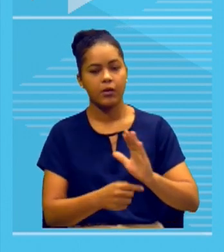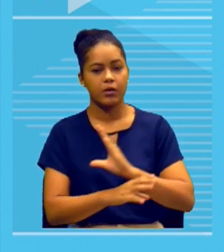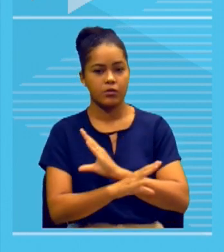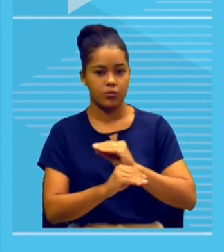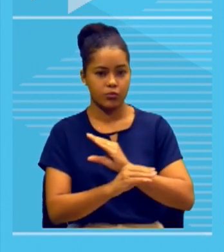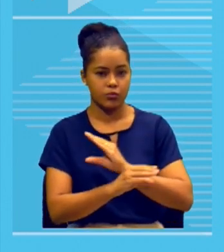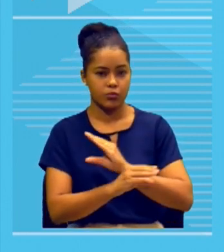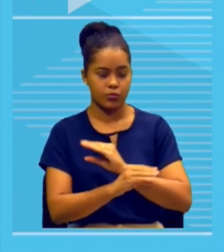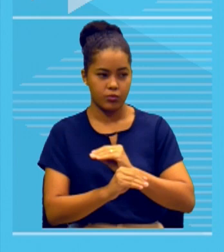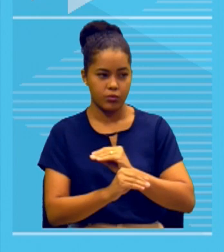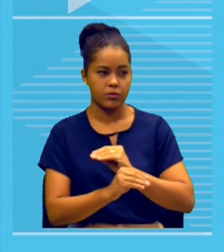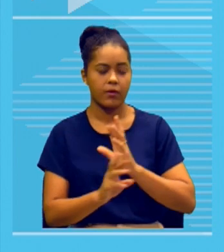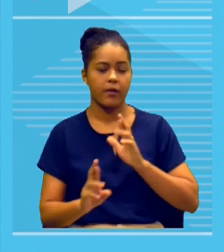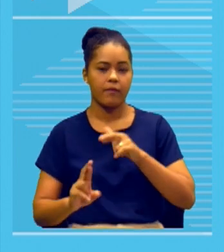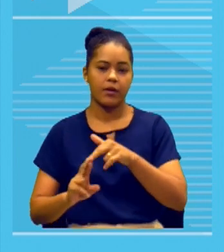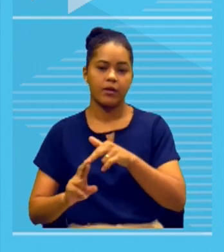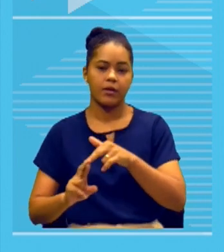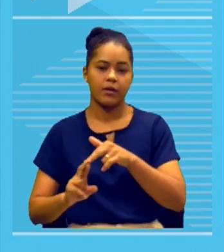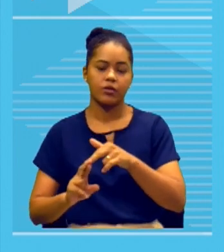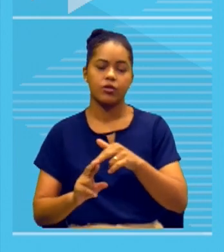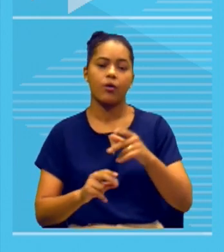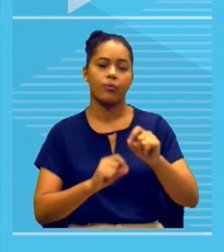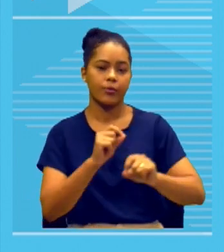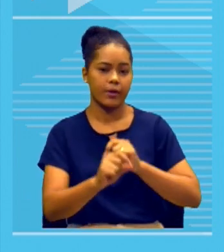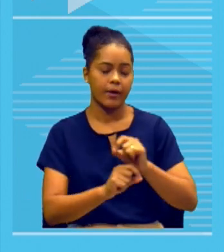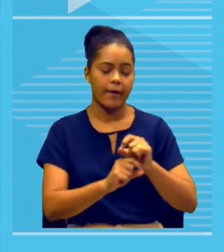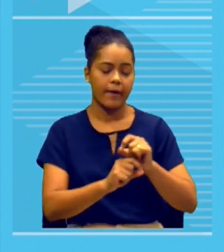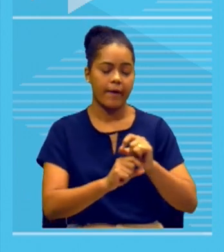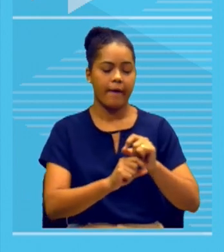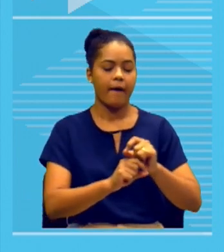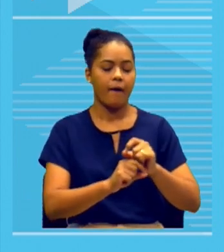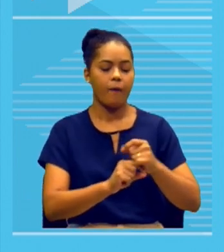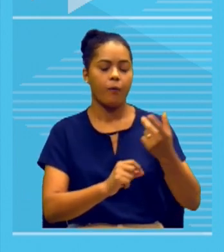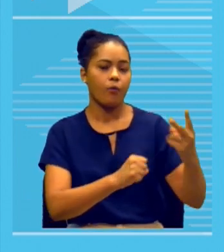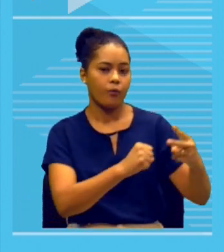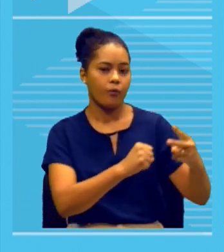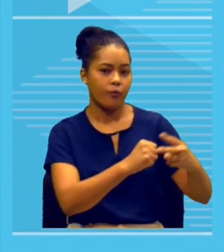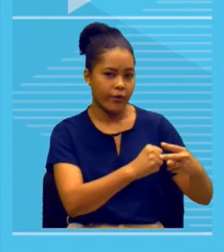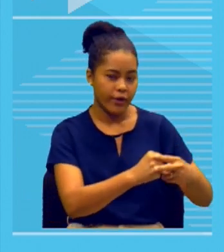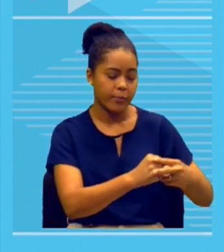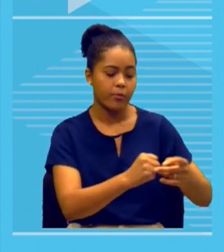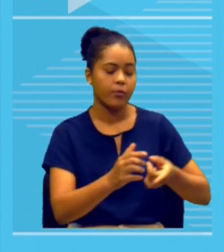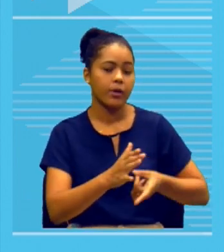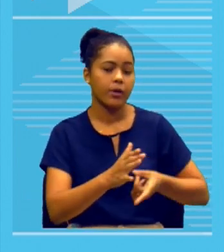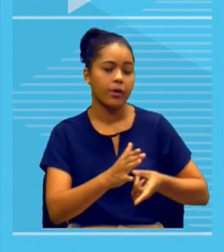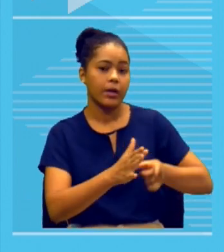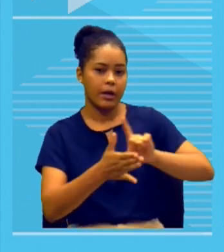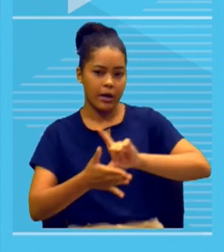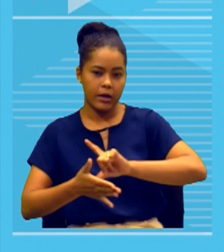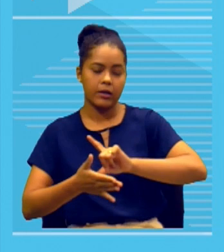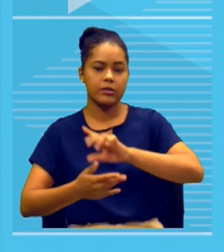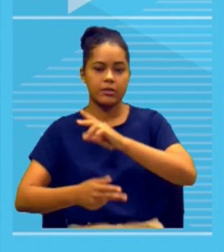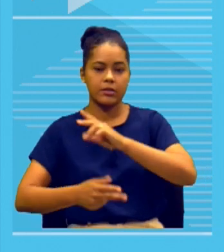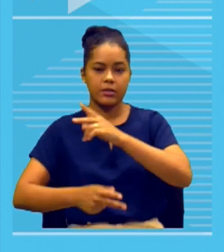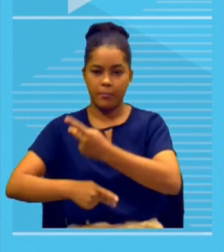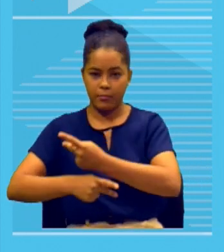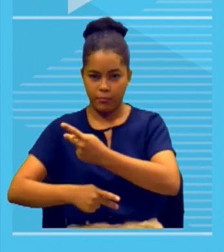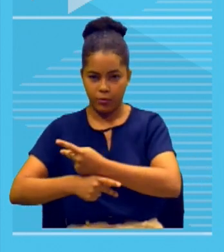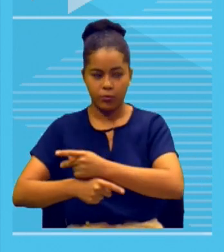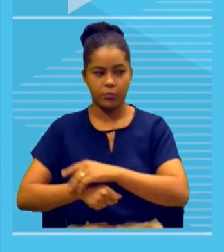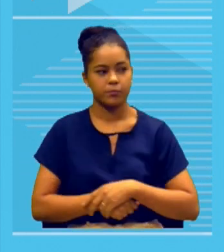fatores de próclise quando você tem a preposição em